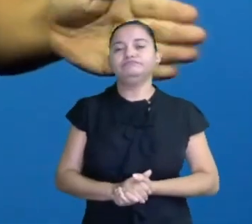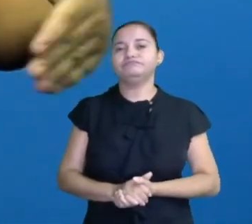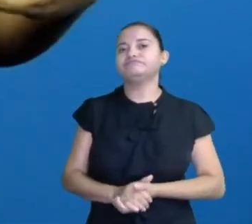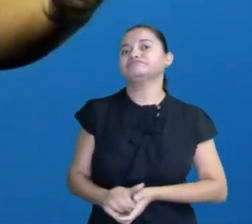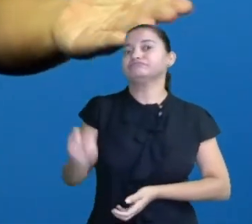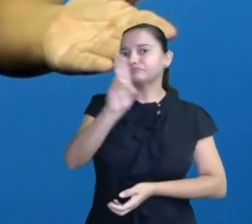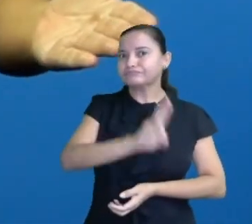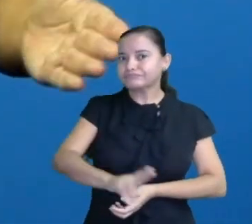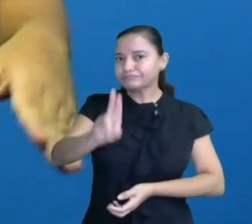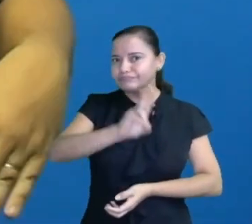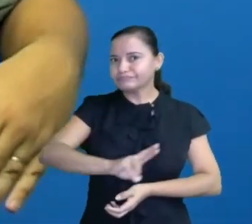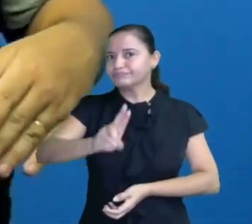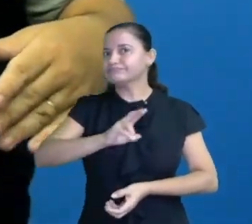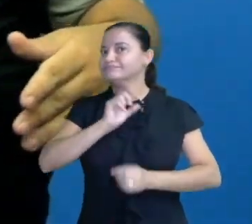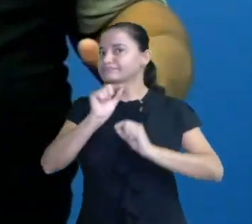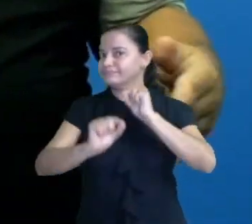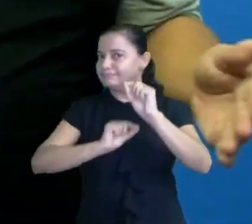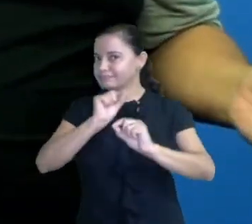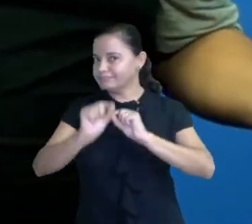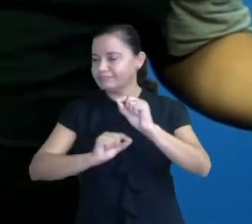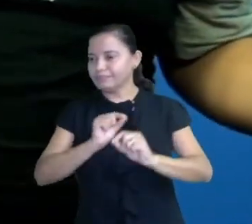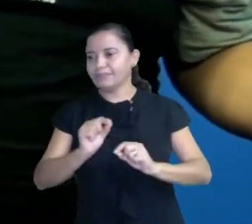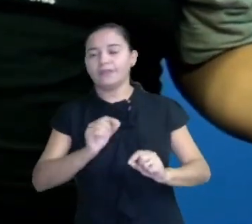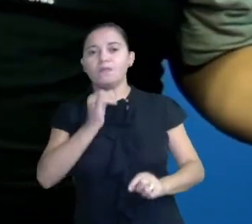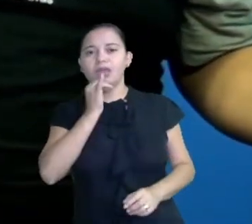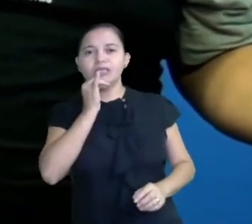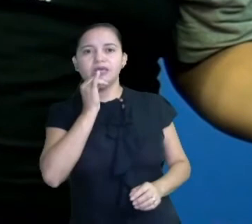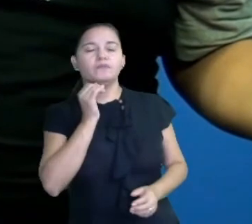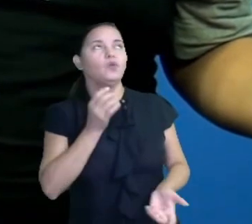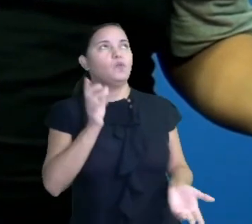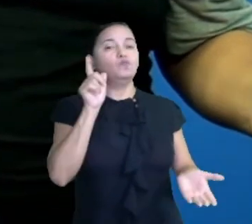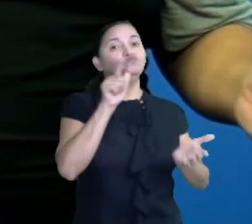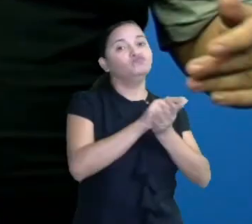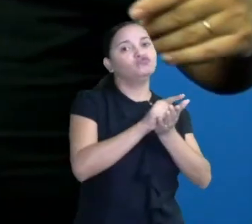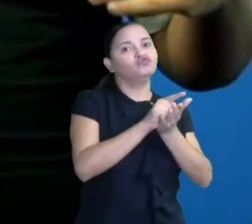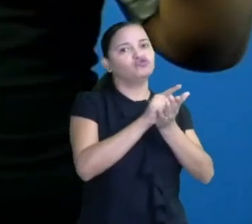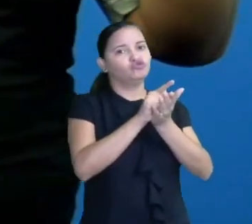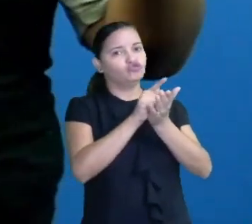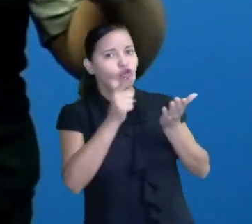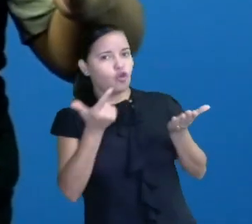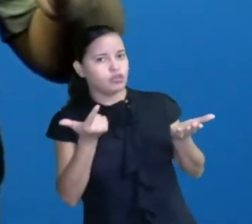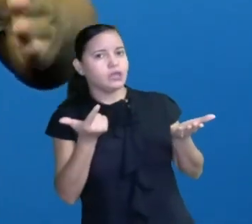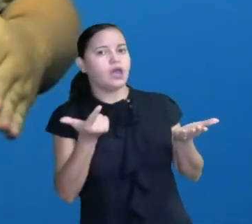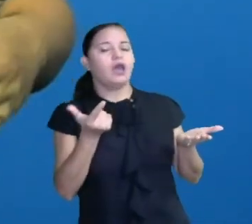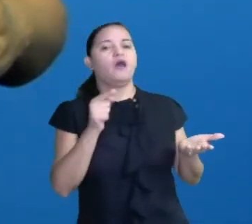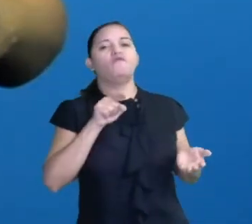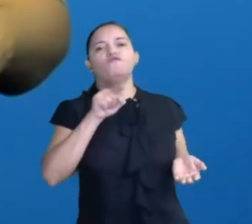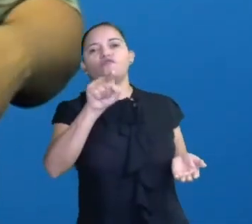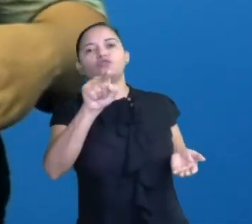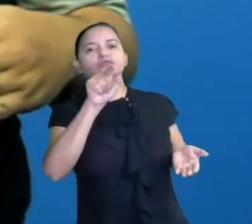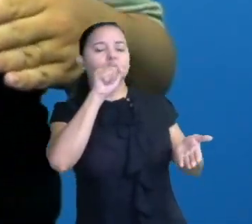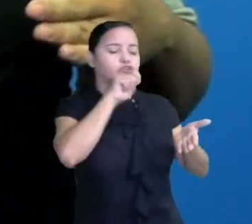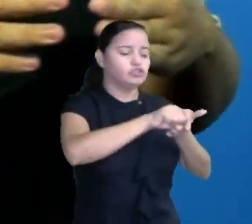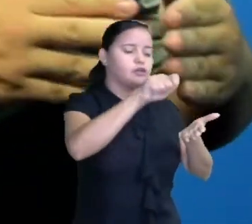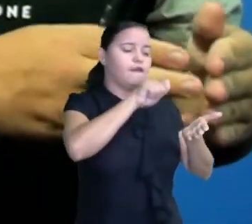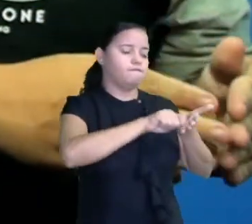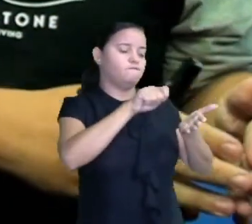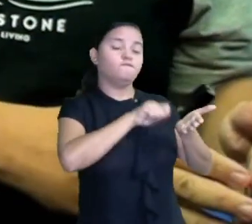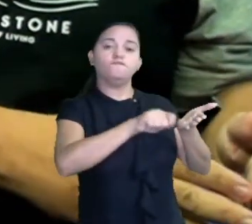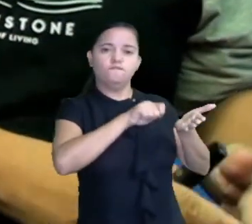informação implícita, no caso, um jornal de esporte. Você está escrevendo a um